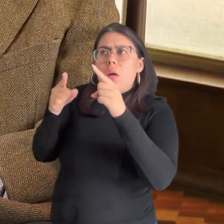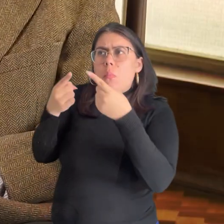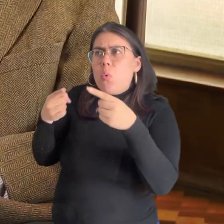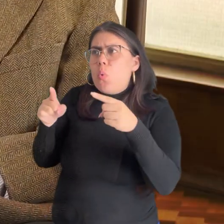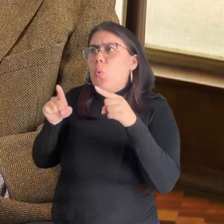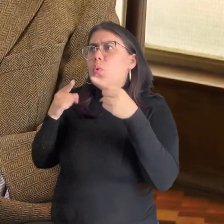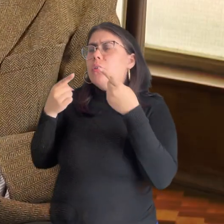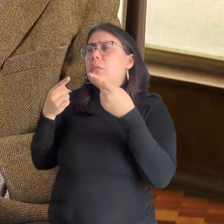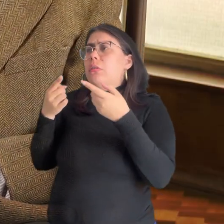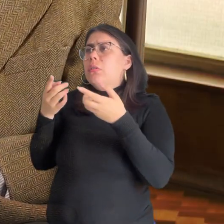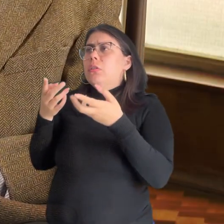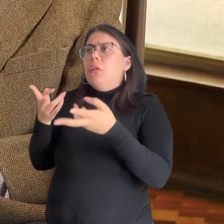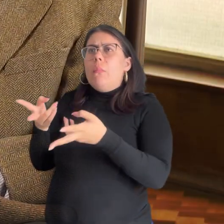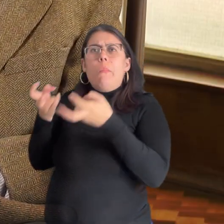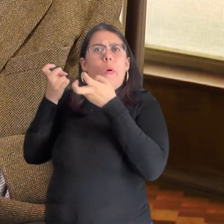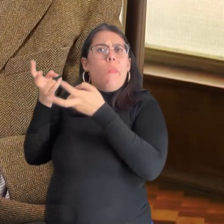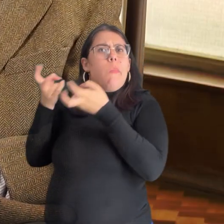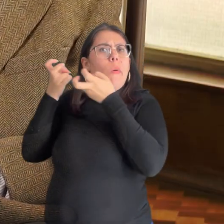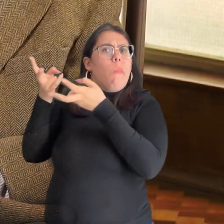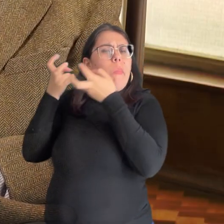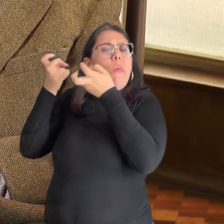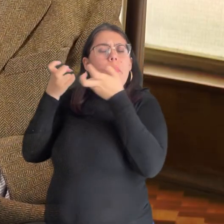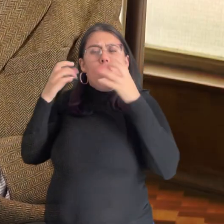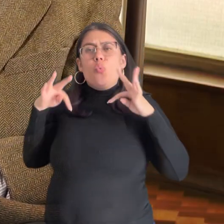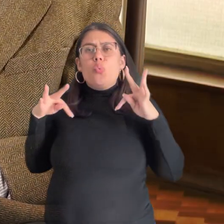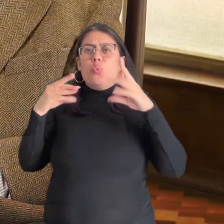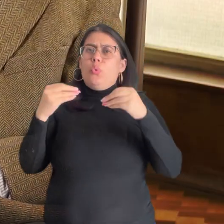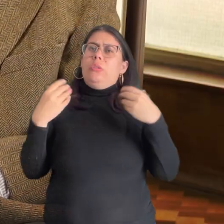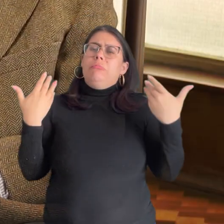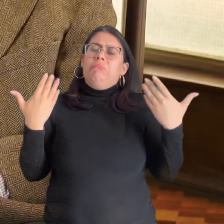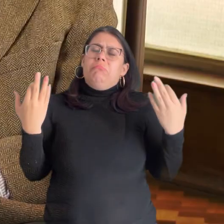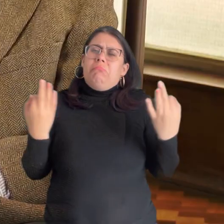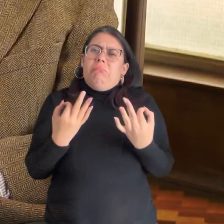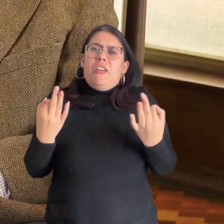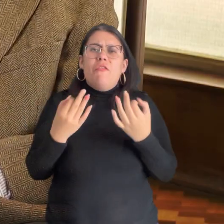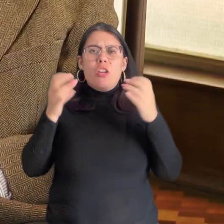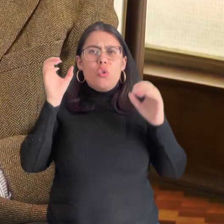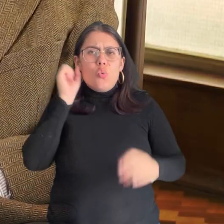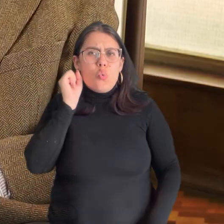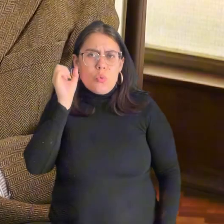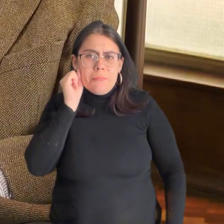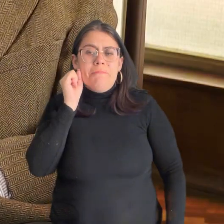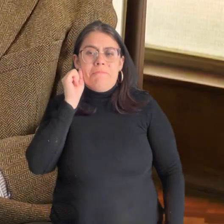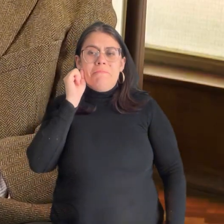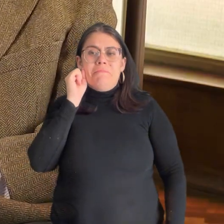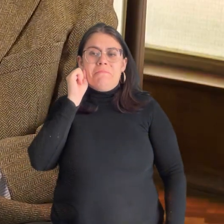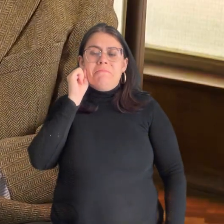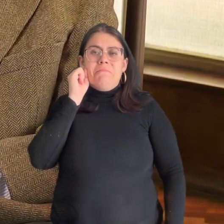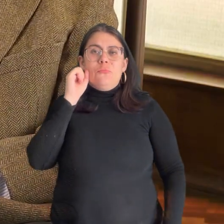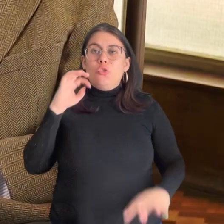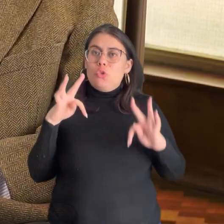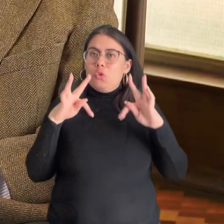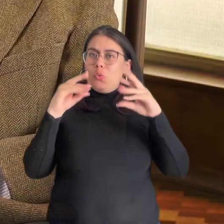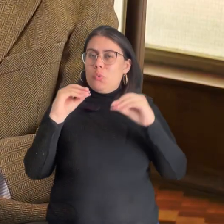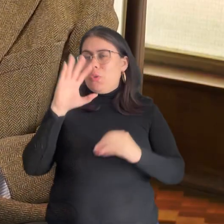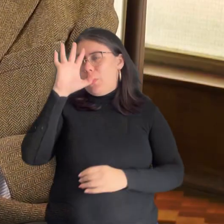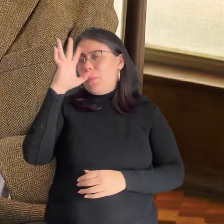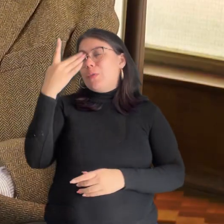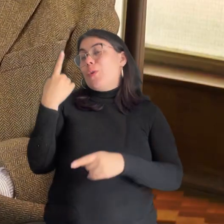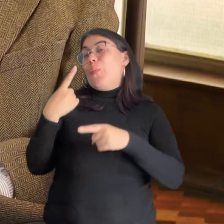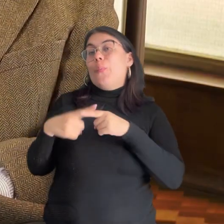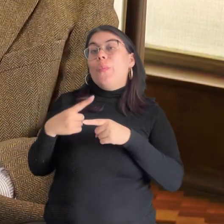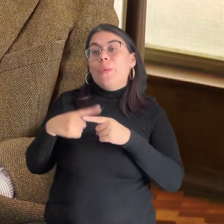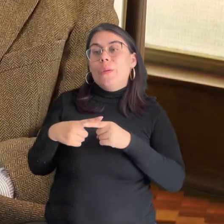naipe e você ouvia. Olha, fantástico, uma acústica excepcional. Mérito, naturalmente,